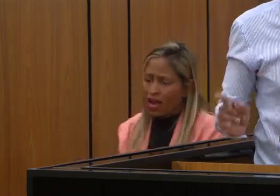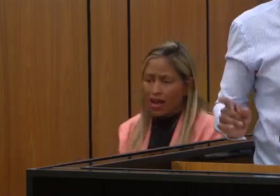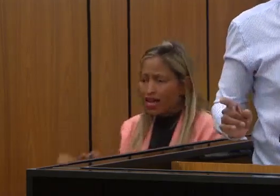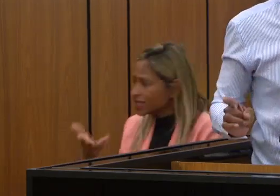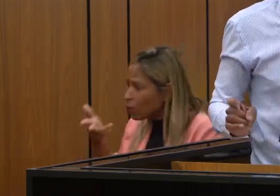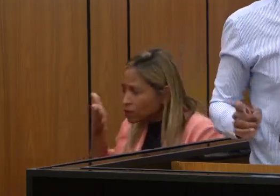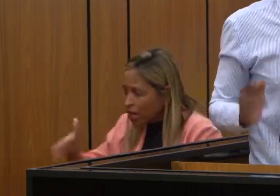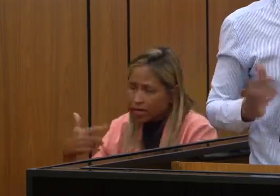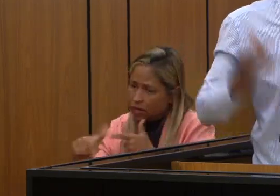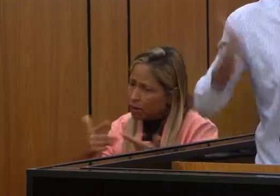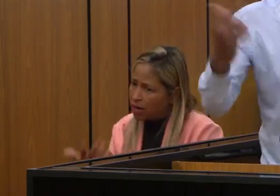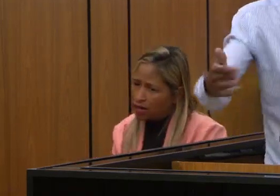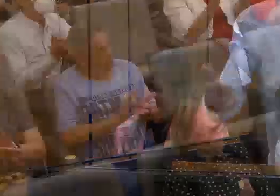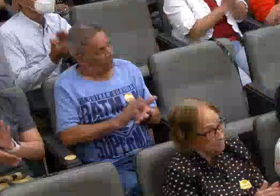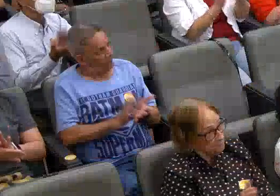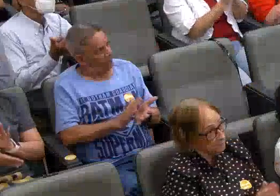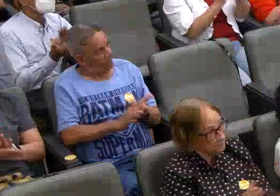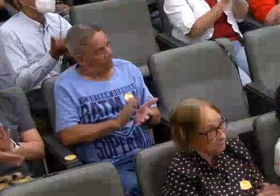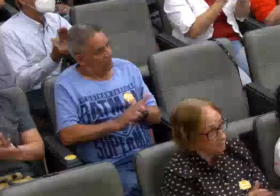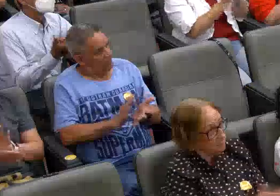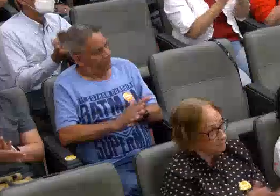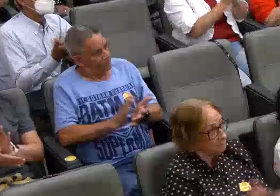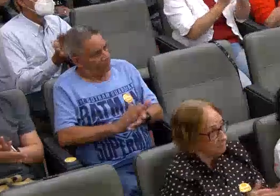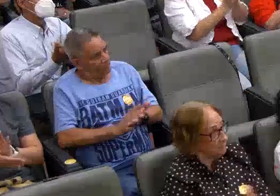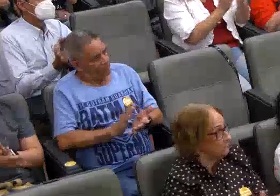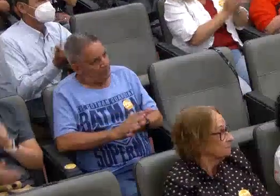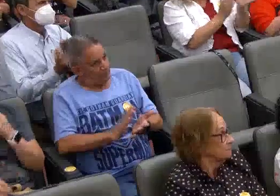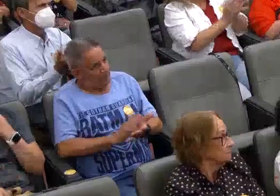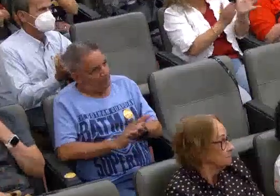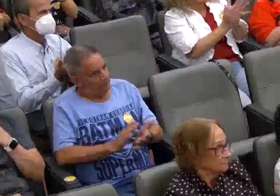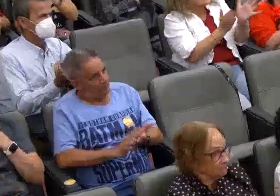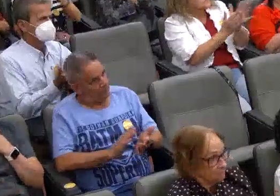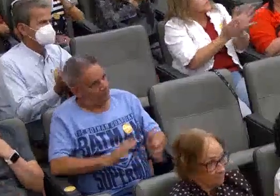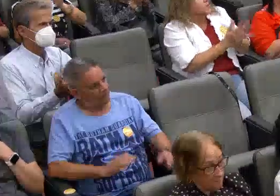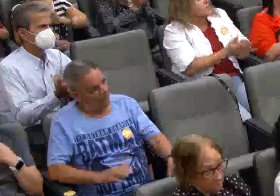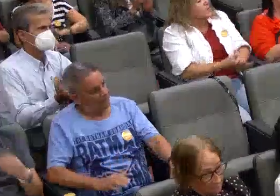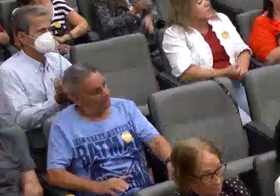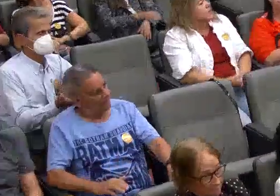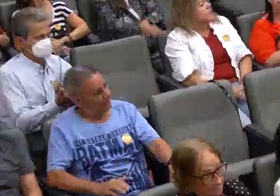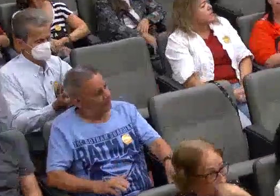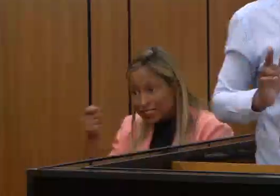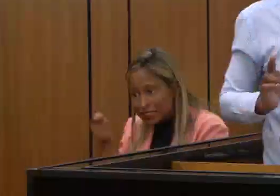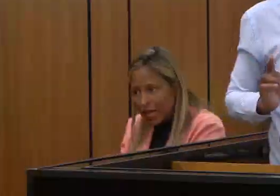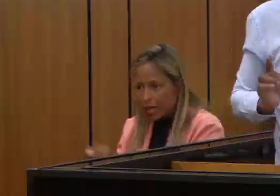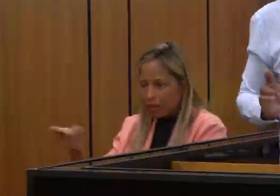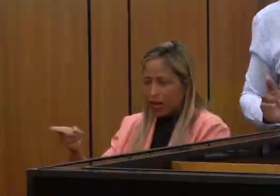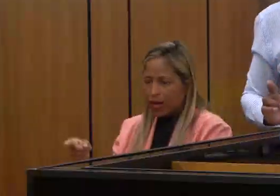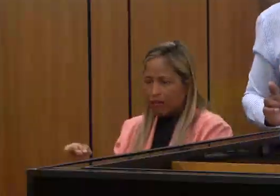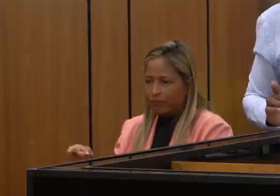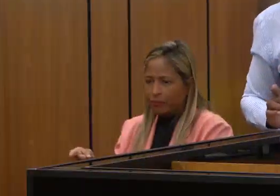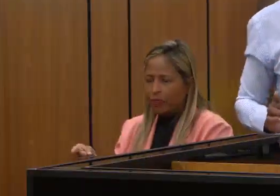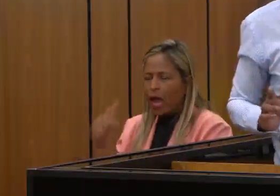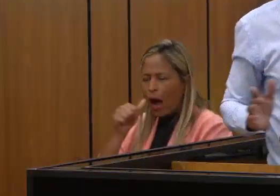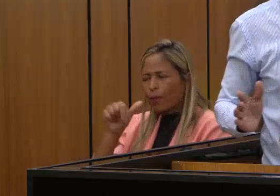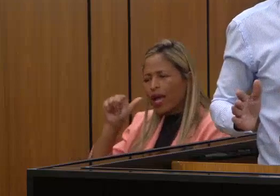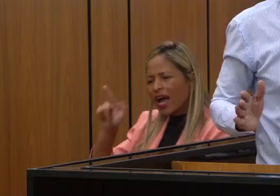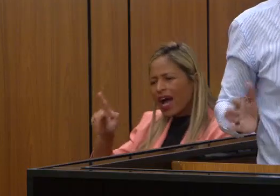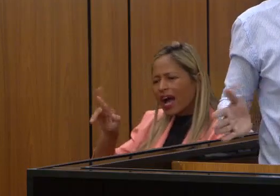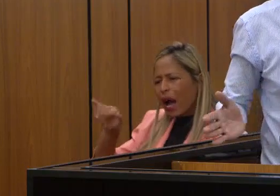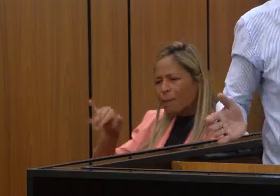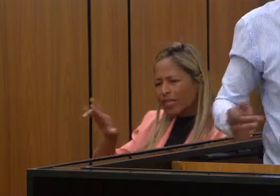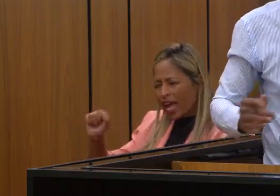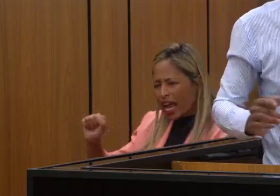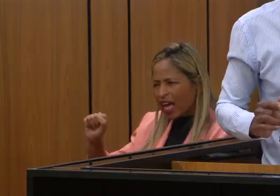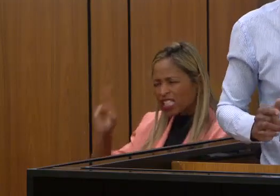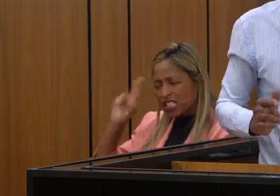não podem trabalhar porque elas vão levar mais gente Inclusive a senhora Gabriela se eu posso chamar